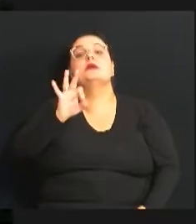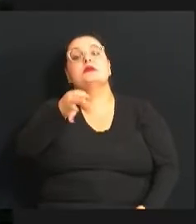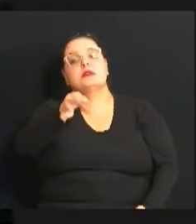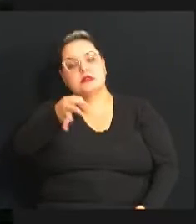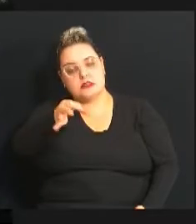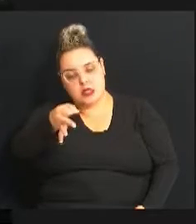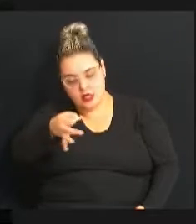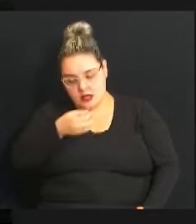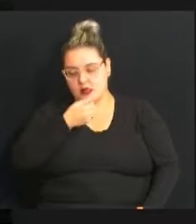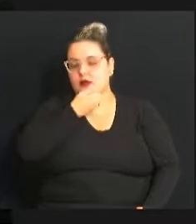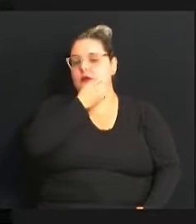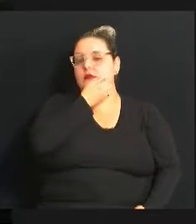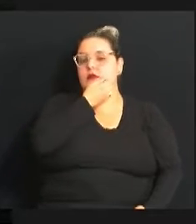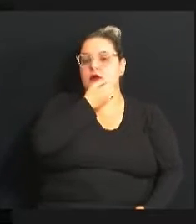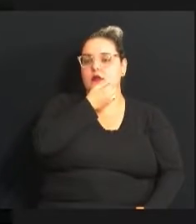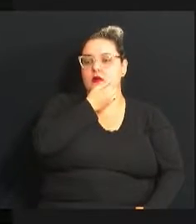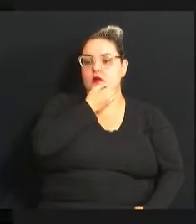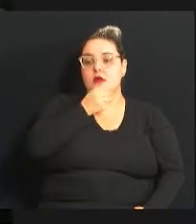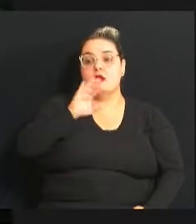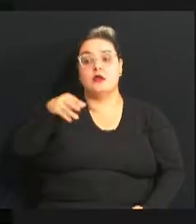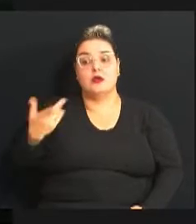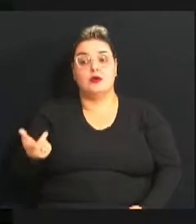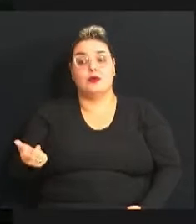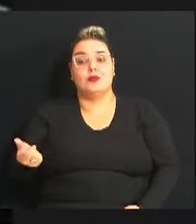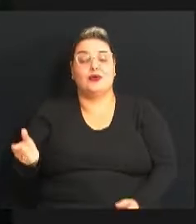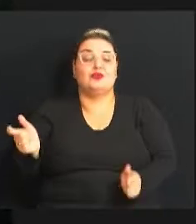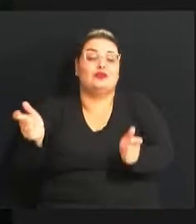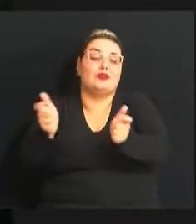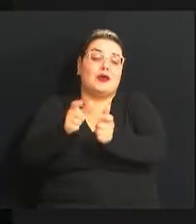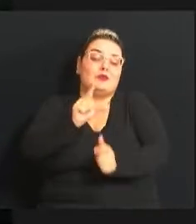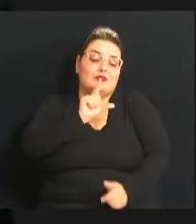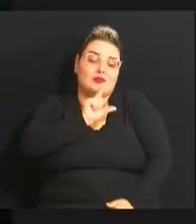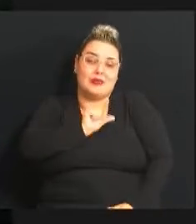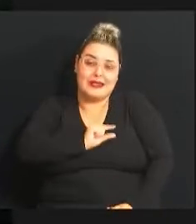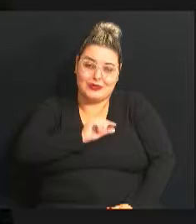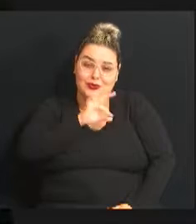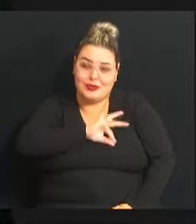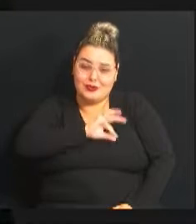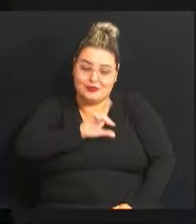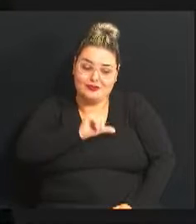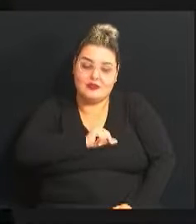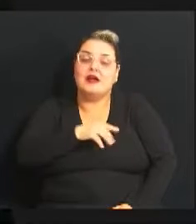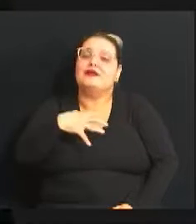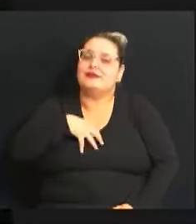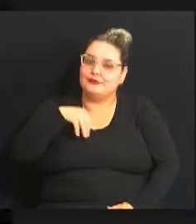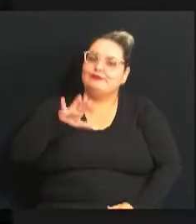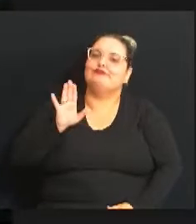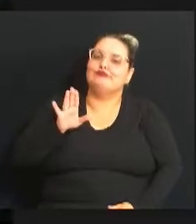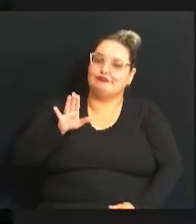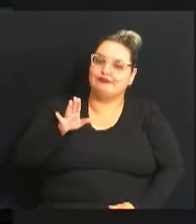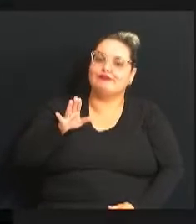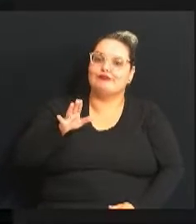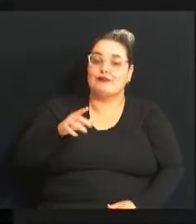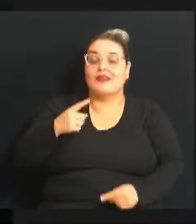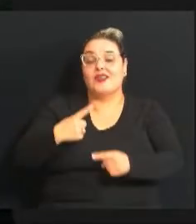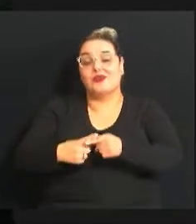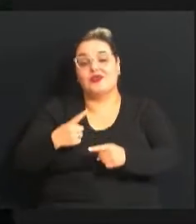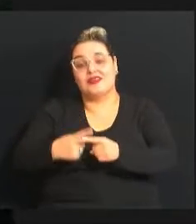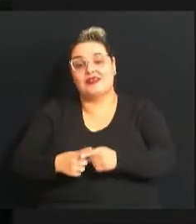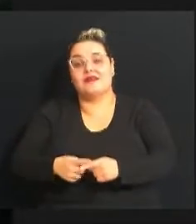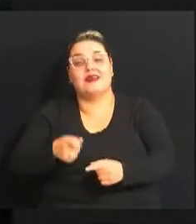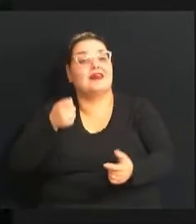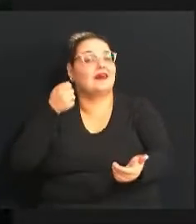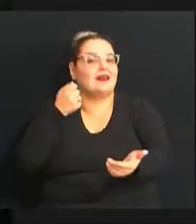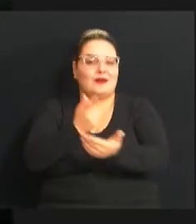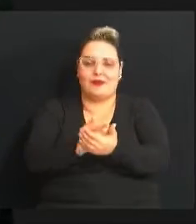Exatamente. E quanto menor a renda desse consumidor, mais ele vai sentir, porque mais ele vai comprometer o orçamento doméstico com alimentos,